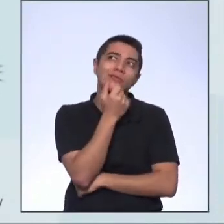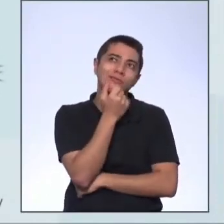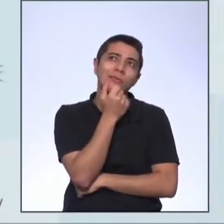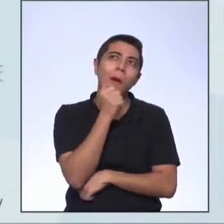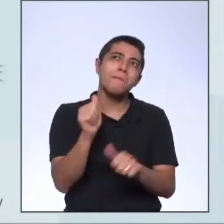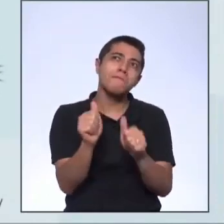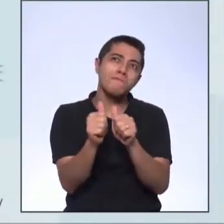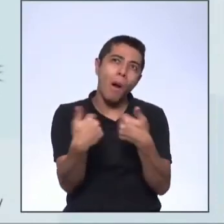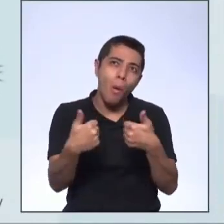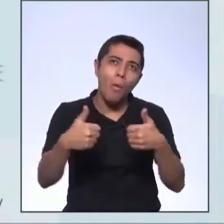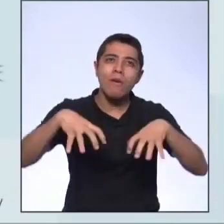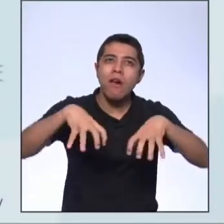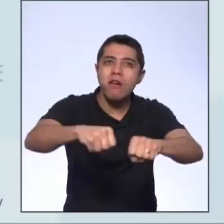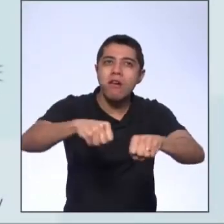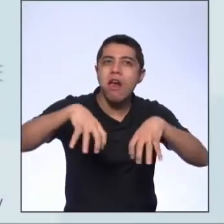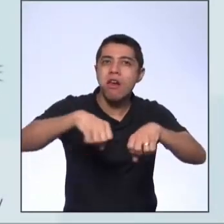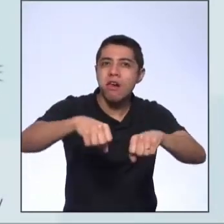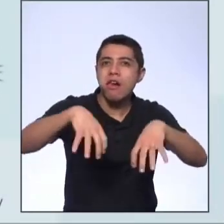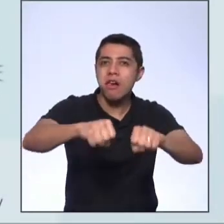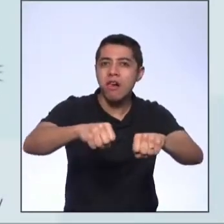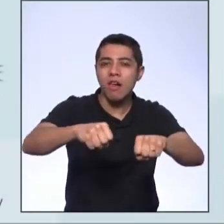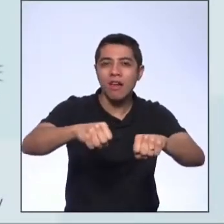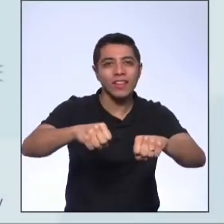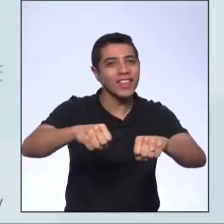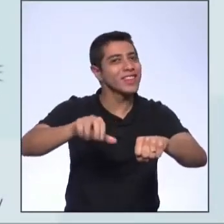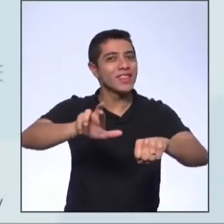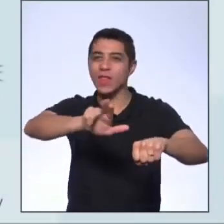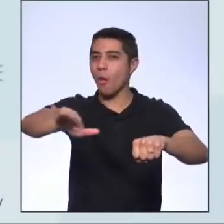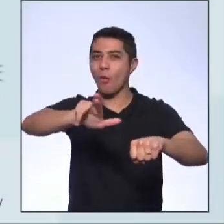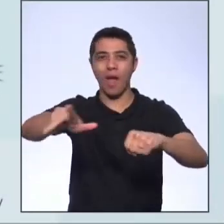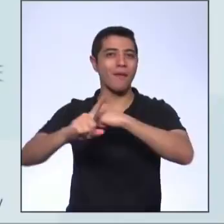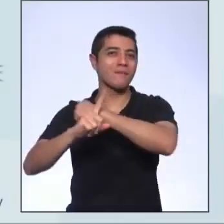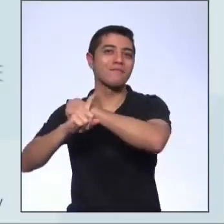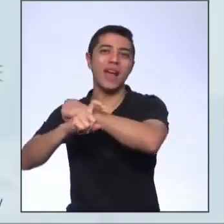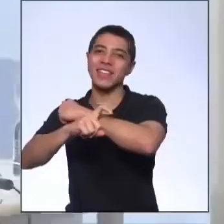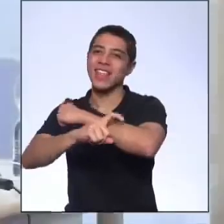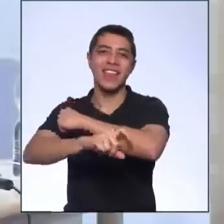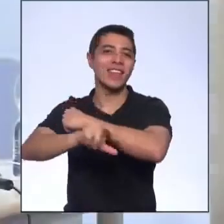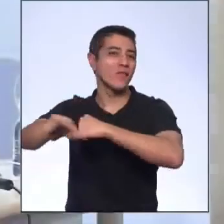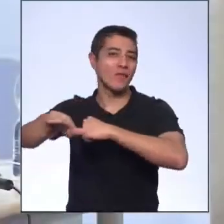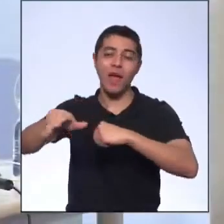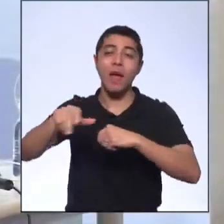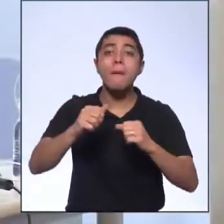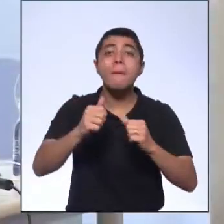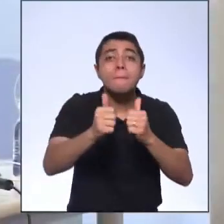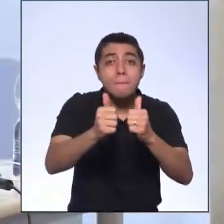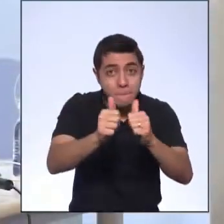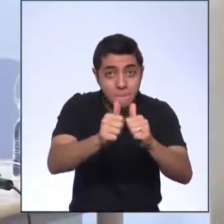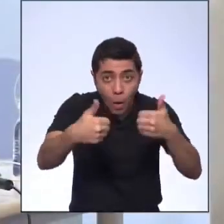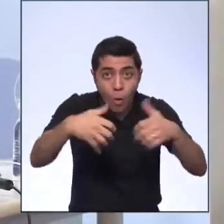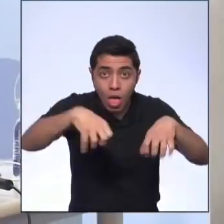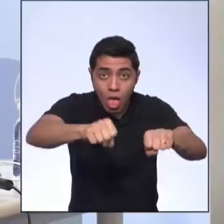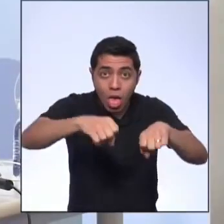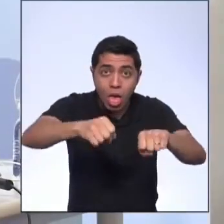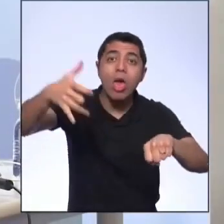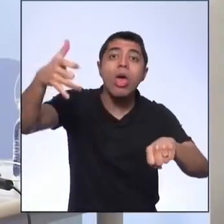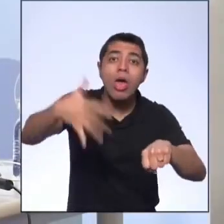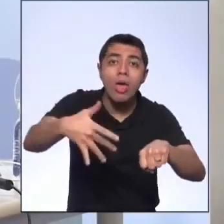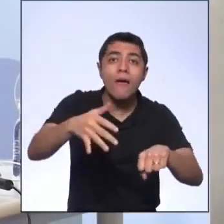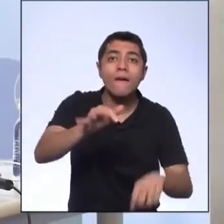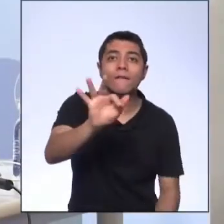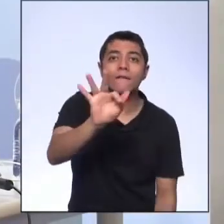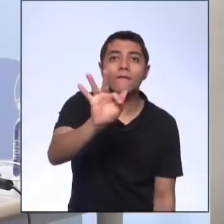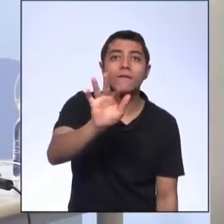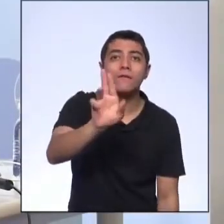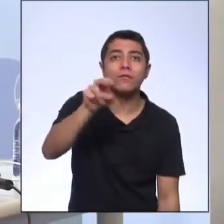só que a gente vai ver que é uma levedura, isso é um fungo, que a gente vai ver mais para frente, tá? Então, as bactérias elas são utilizadas